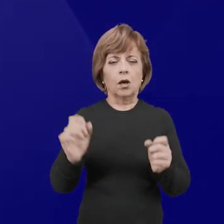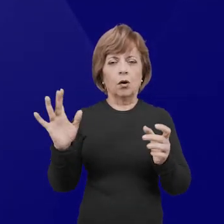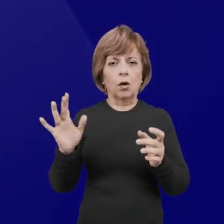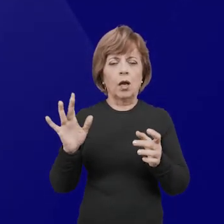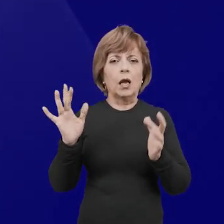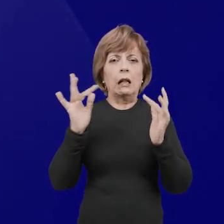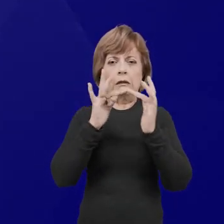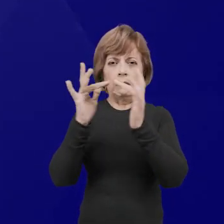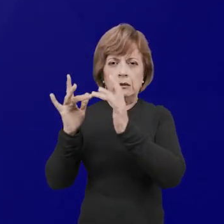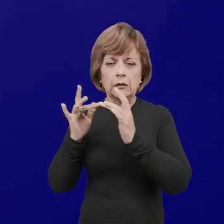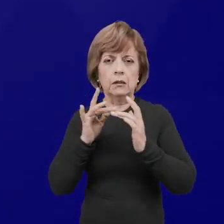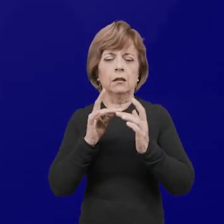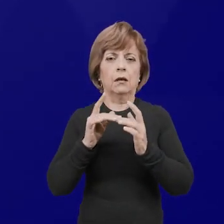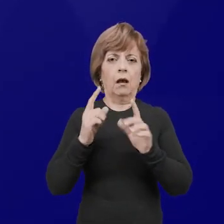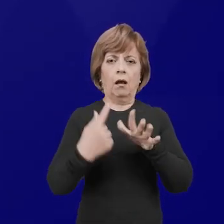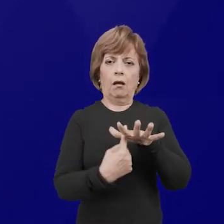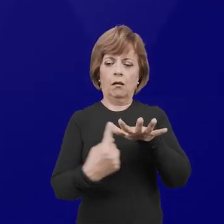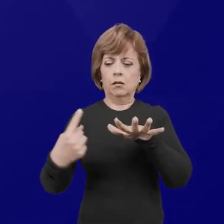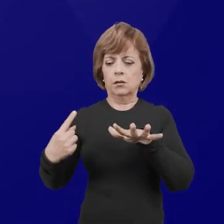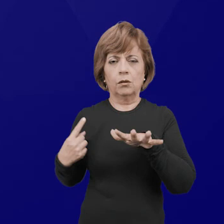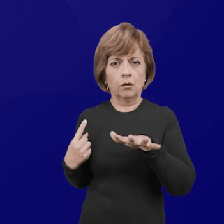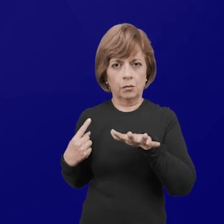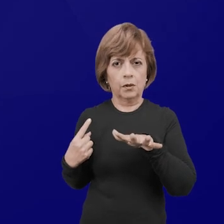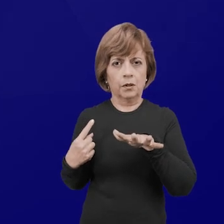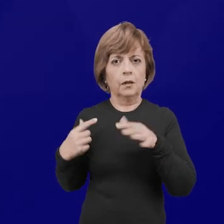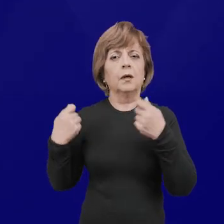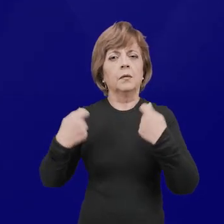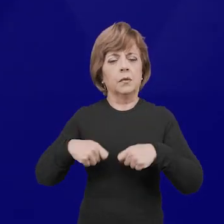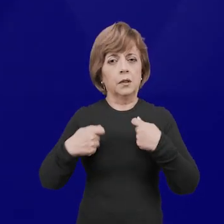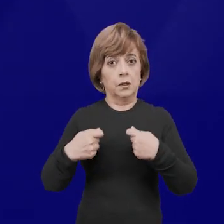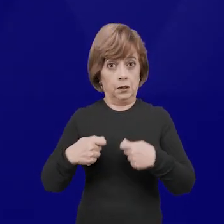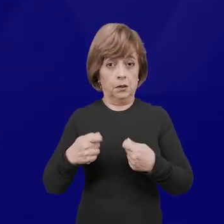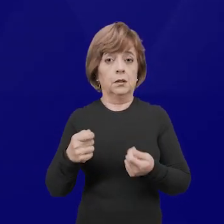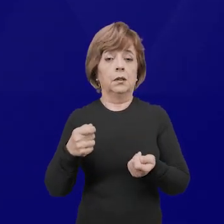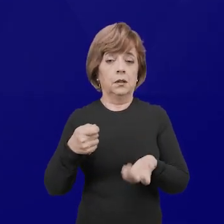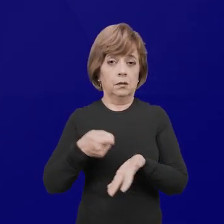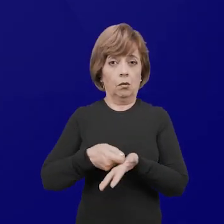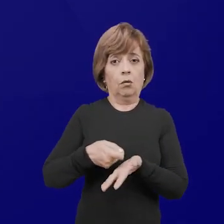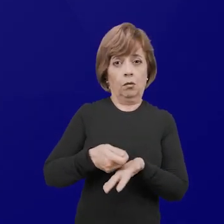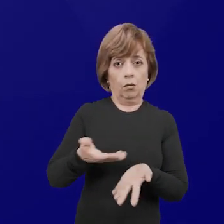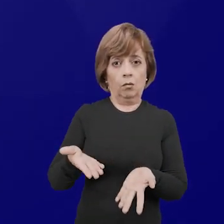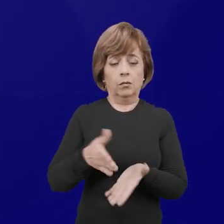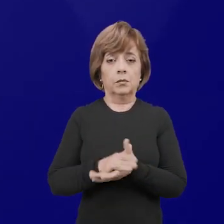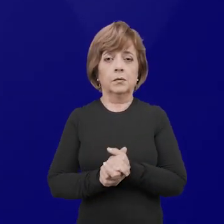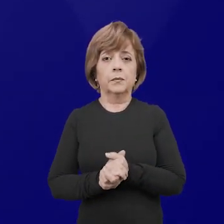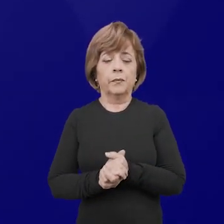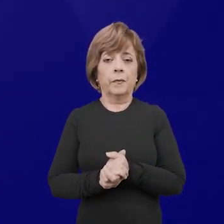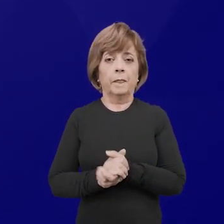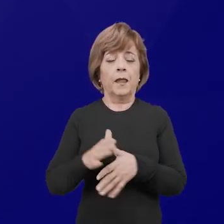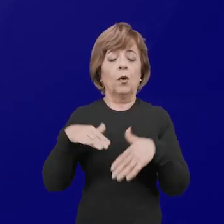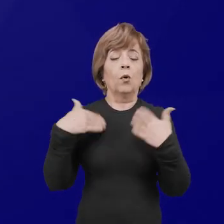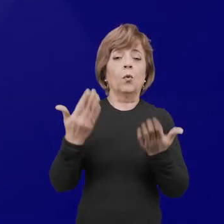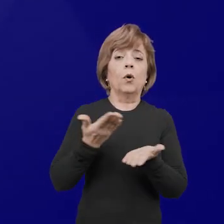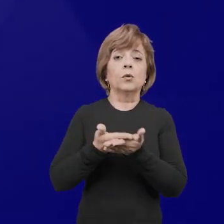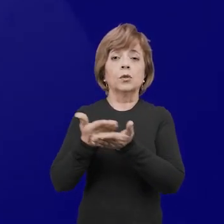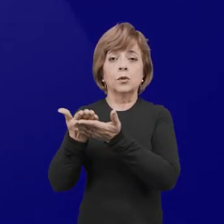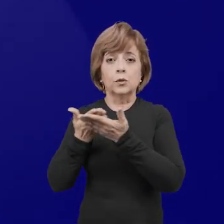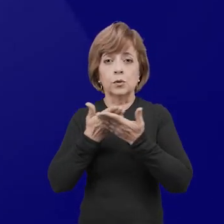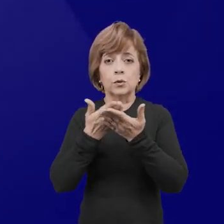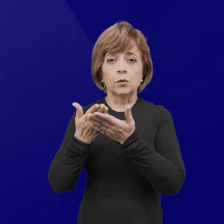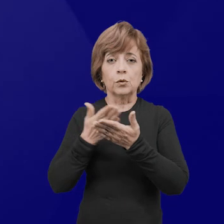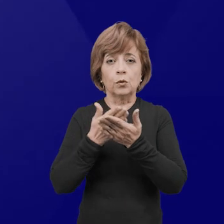ligadas ao isolamento social, né, em que medida ele era necessário e e quais os estudos, o que os